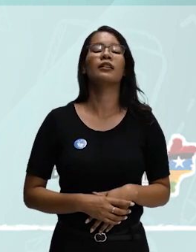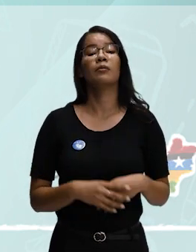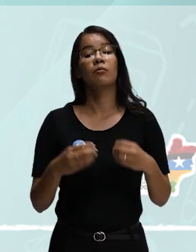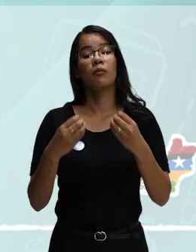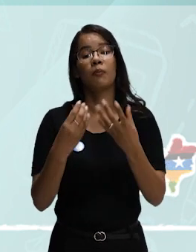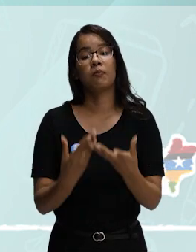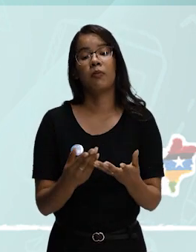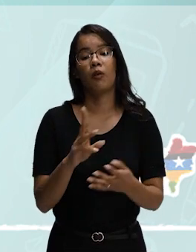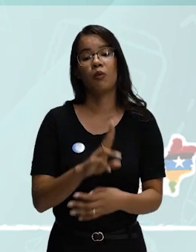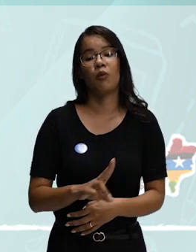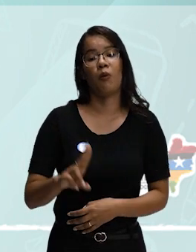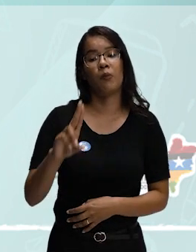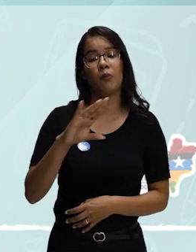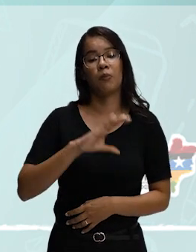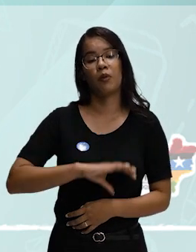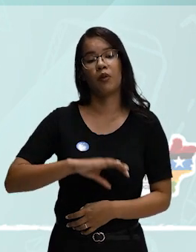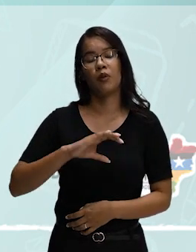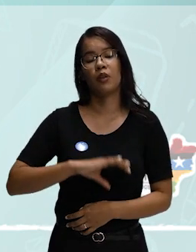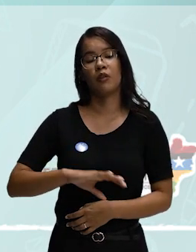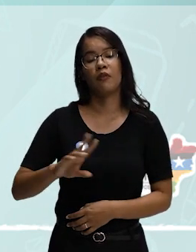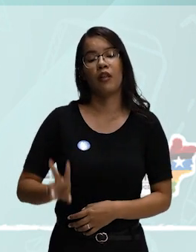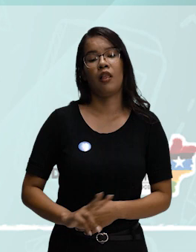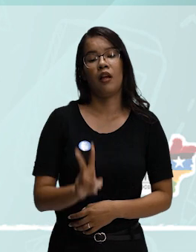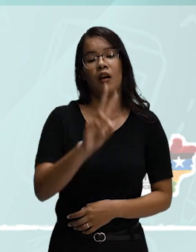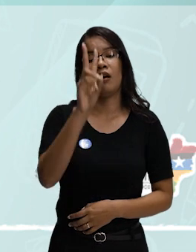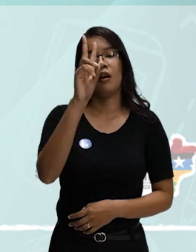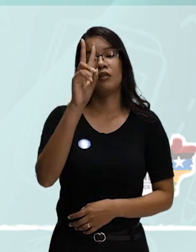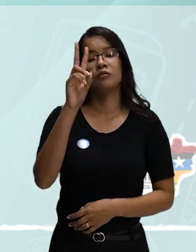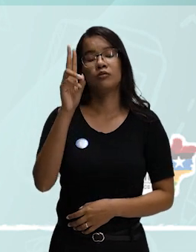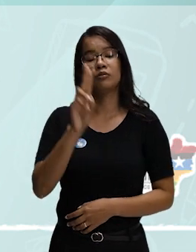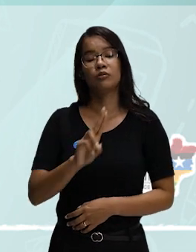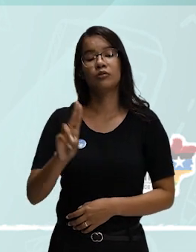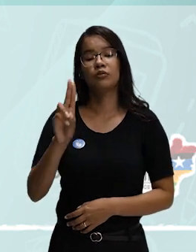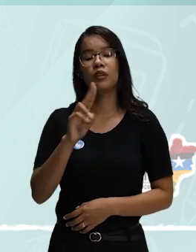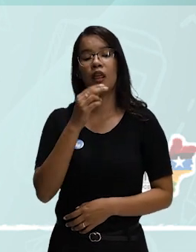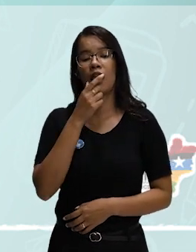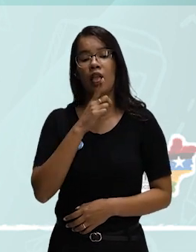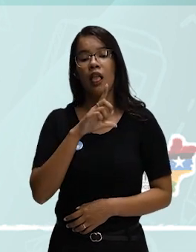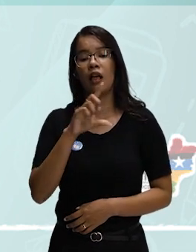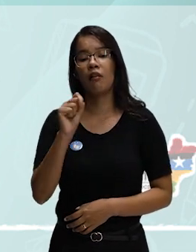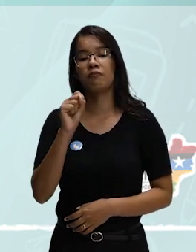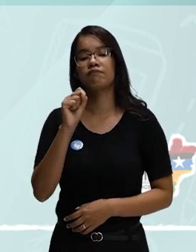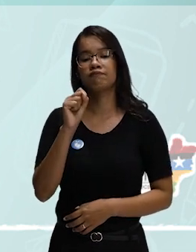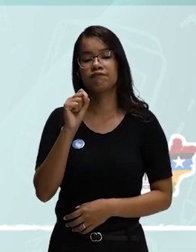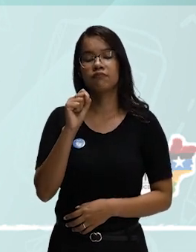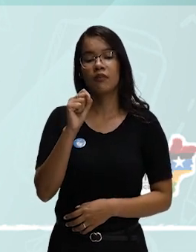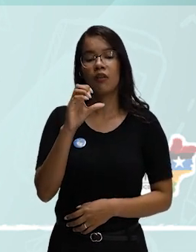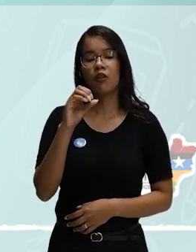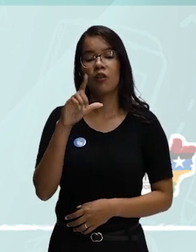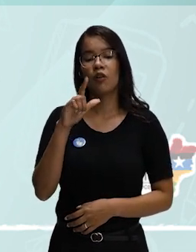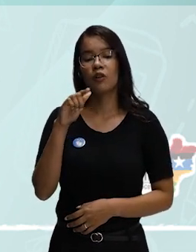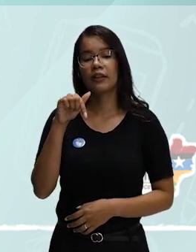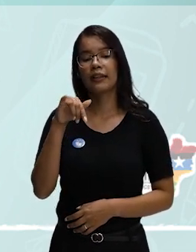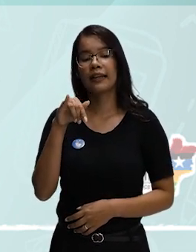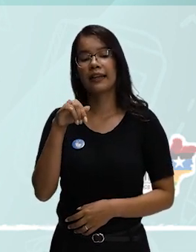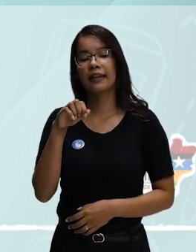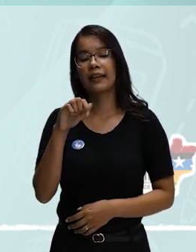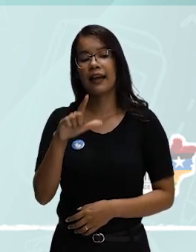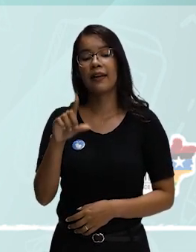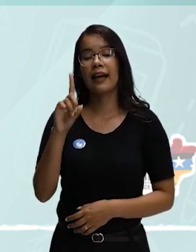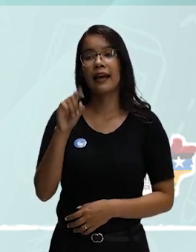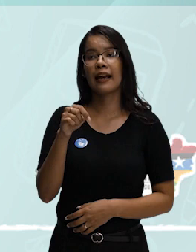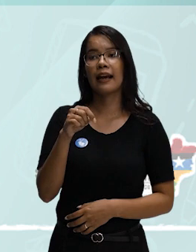propõe o uso do português, valorizando o uso da língua de maneira coloquial. O poema foca no tema da colocação pronominal. É